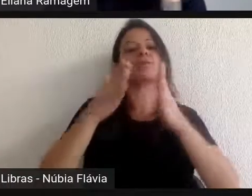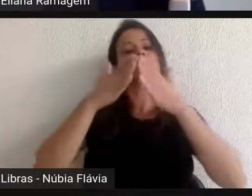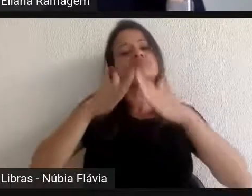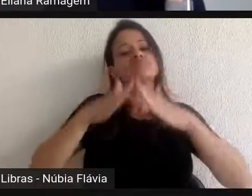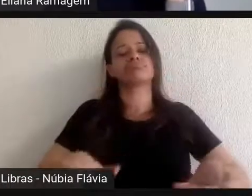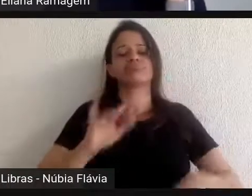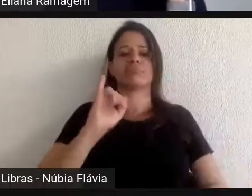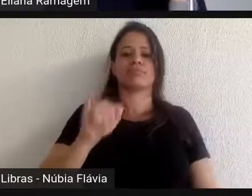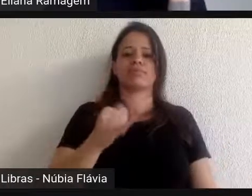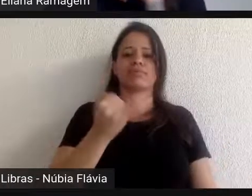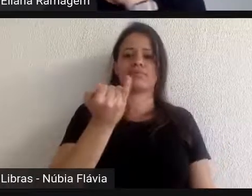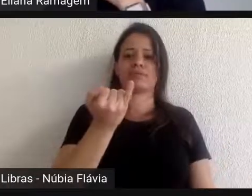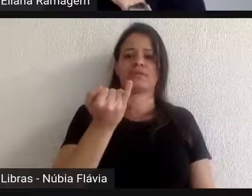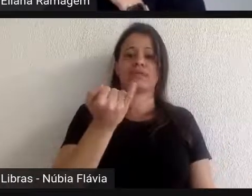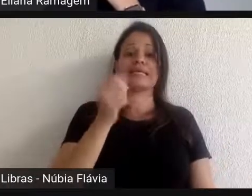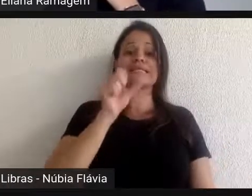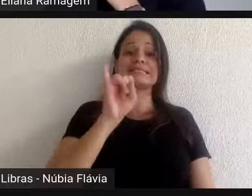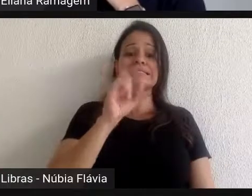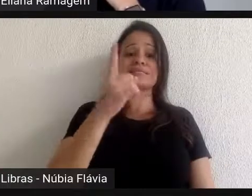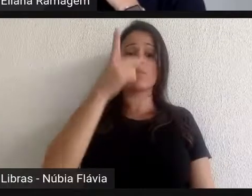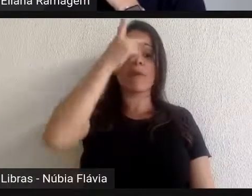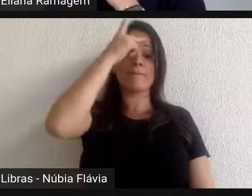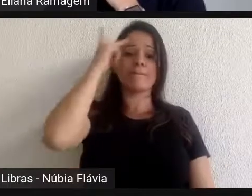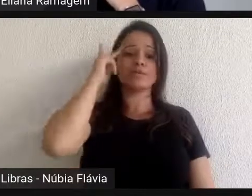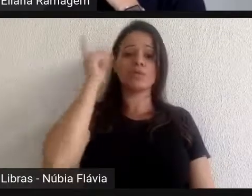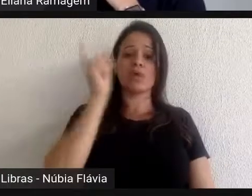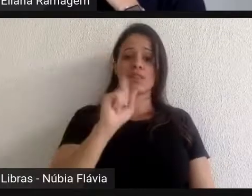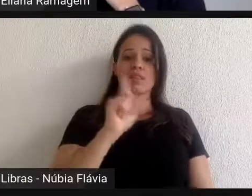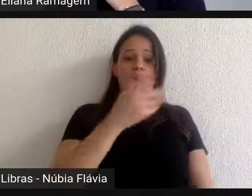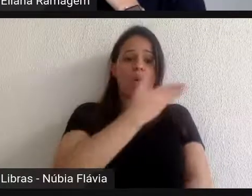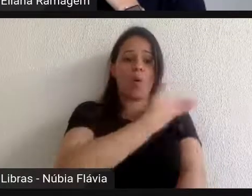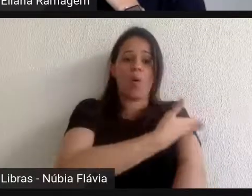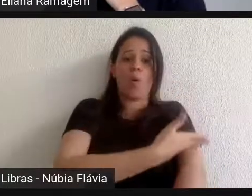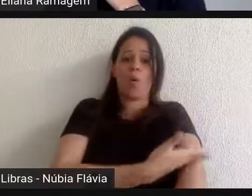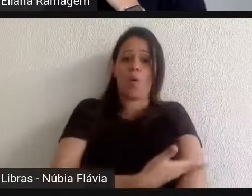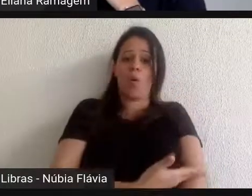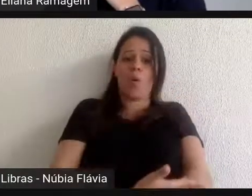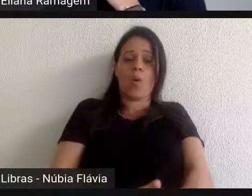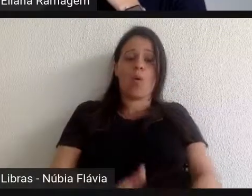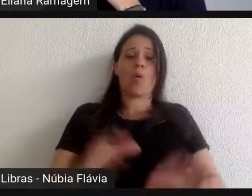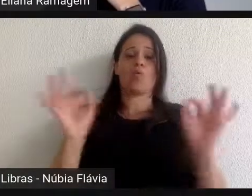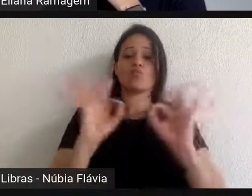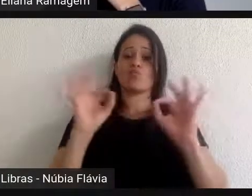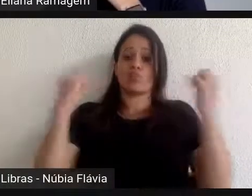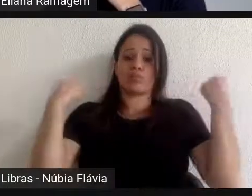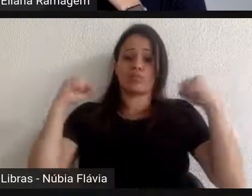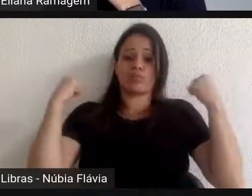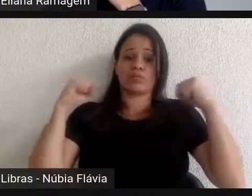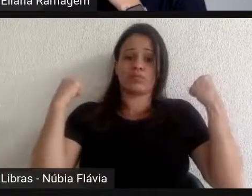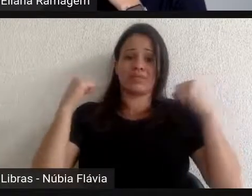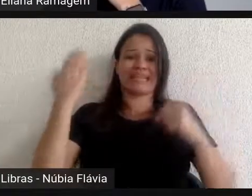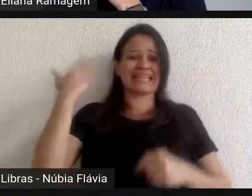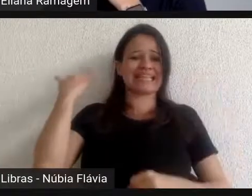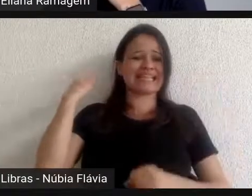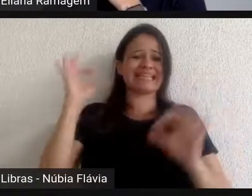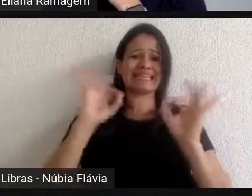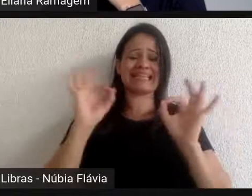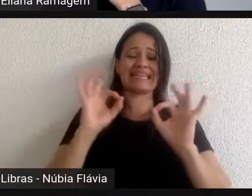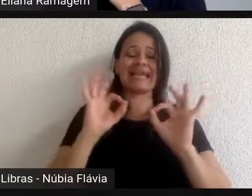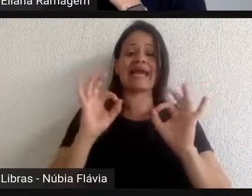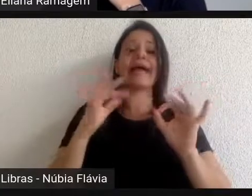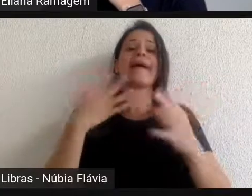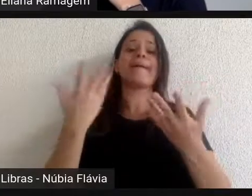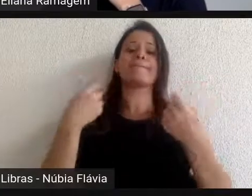anteriores. No caso de uma pessoa que já não tinha hábitos de atividade física,